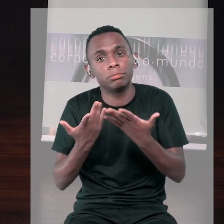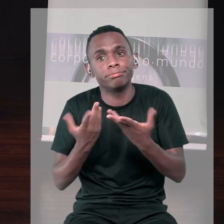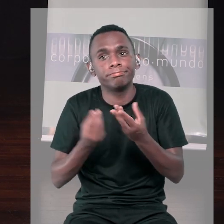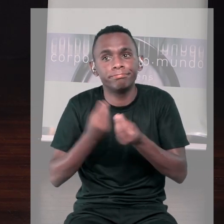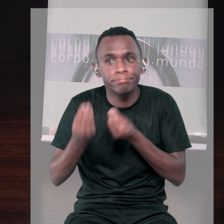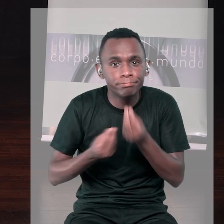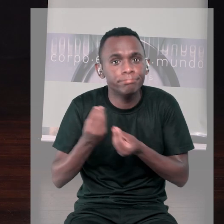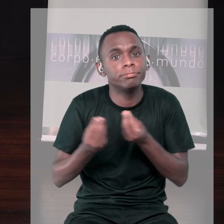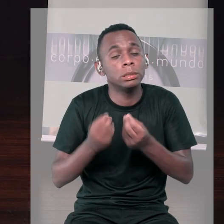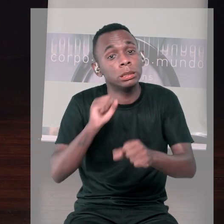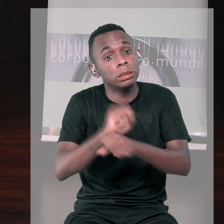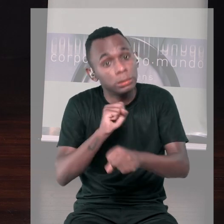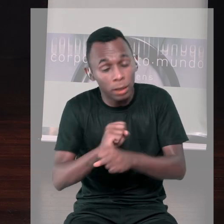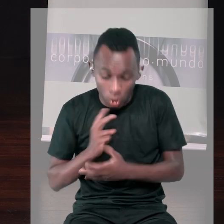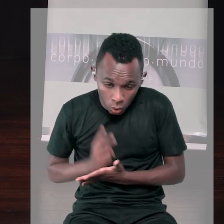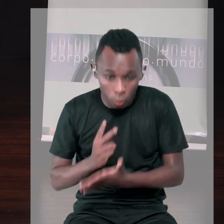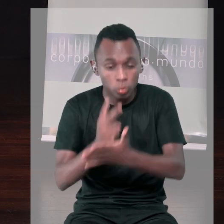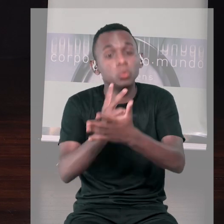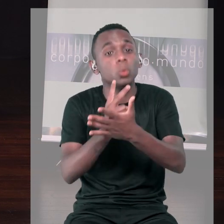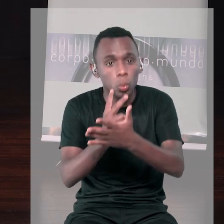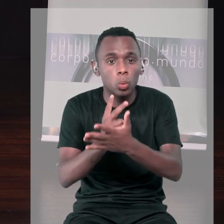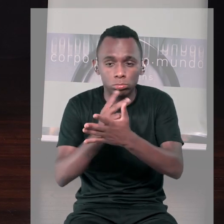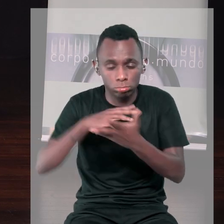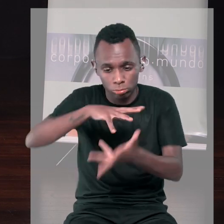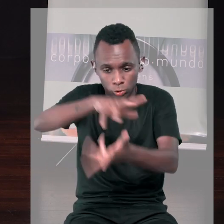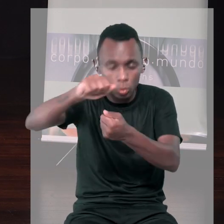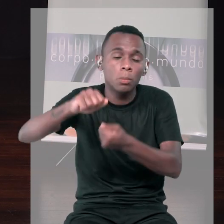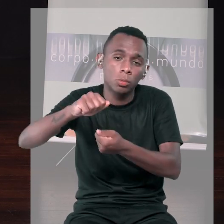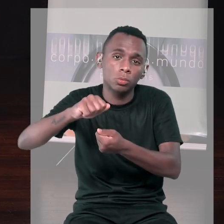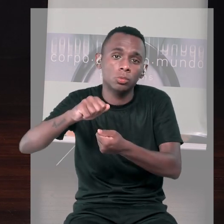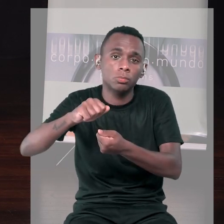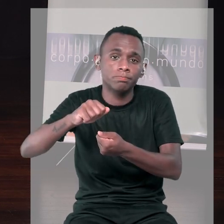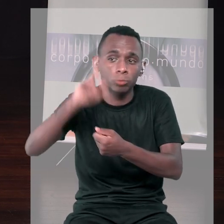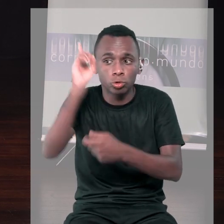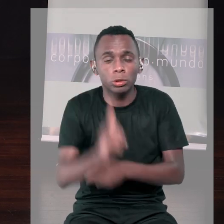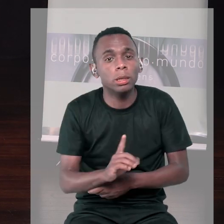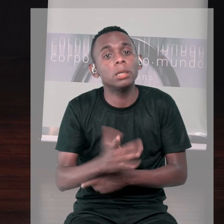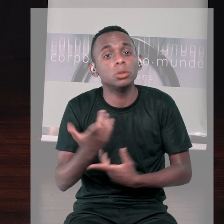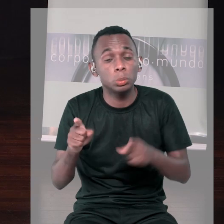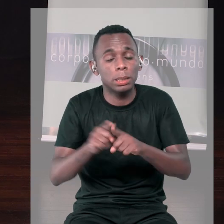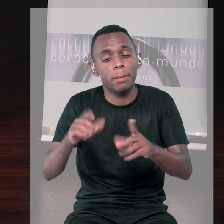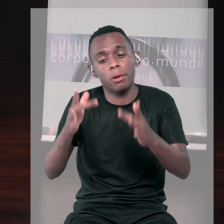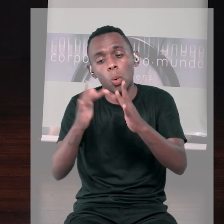ainda esperemos que continue a ser contida, tanto pelo mundo do direito, quanto, né, pelas relações